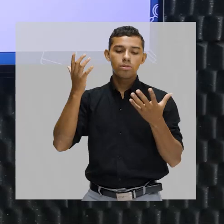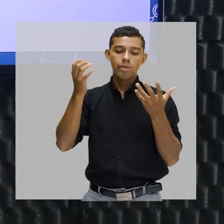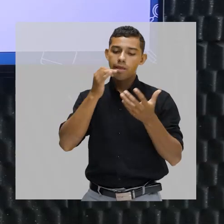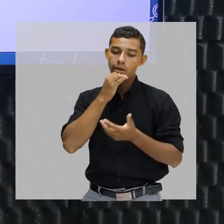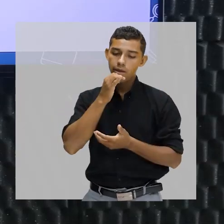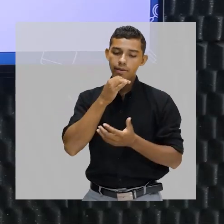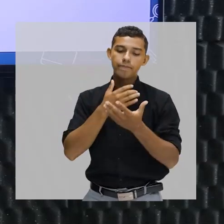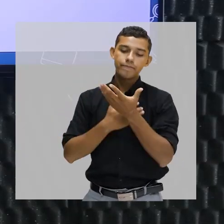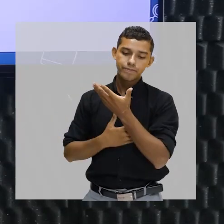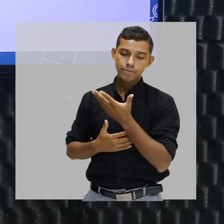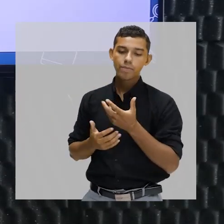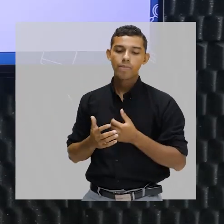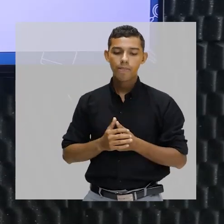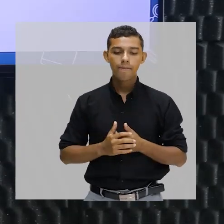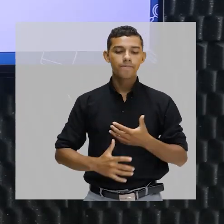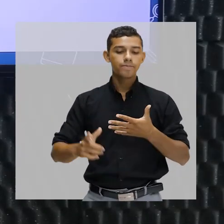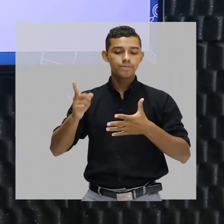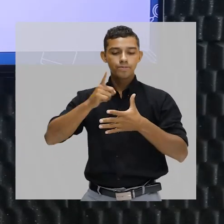um exemplo de microondas.